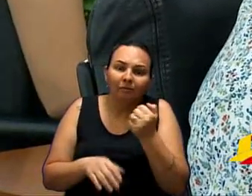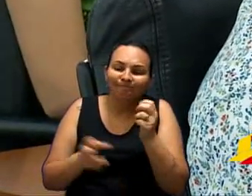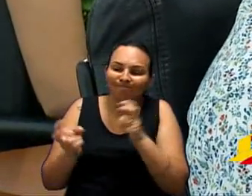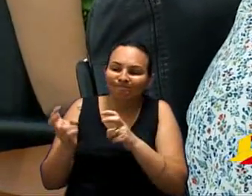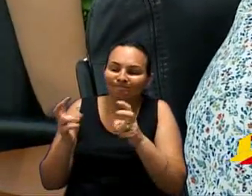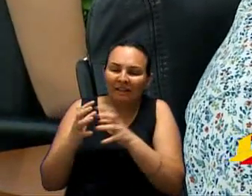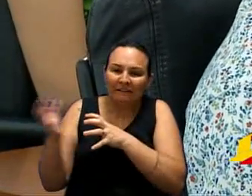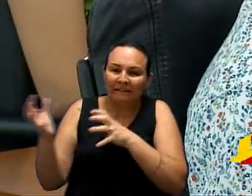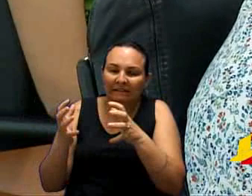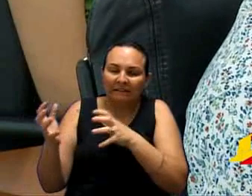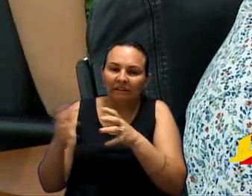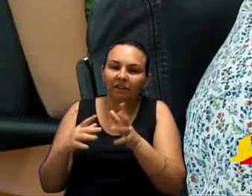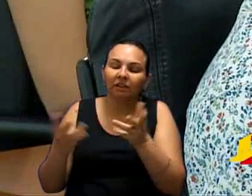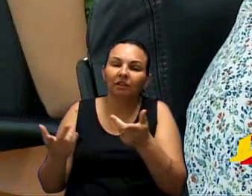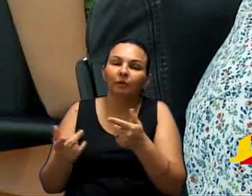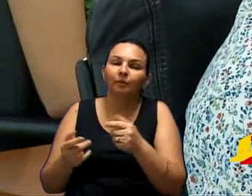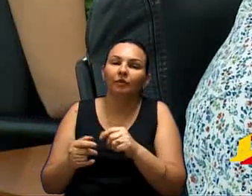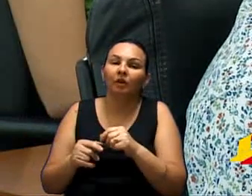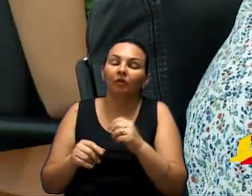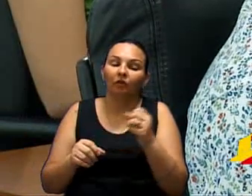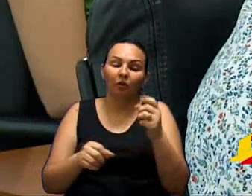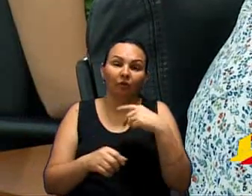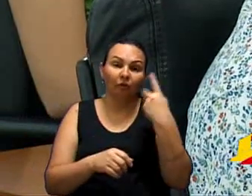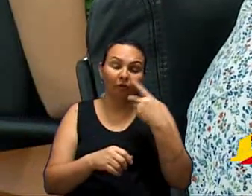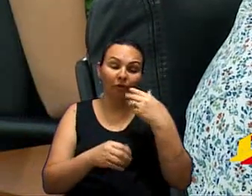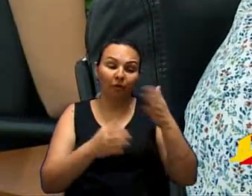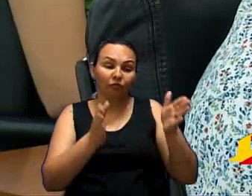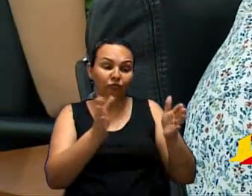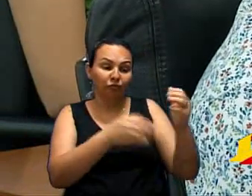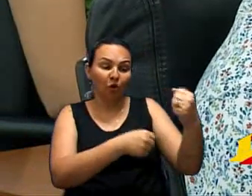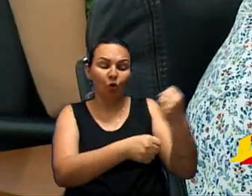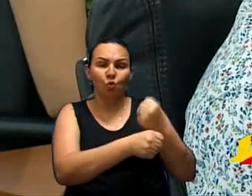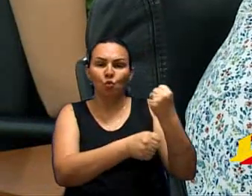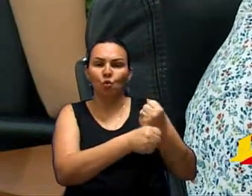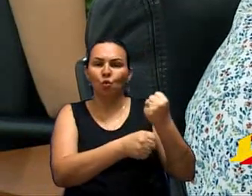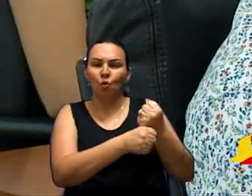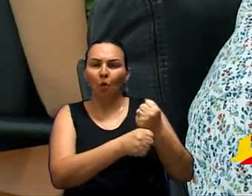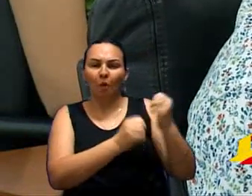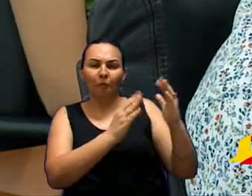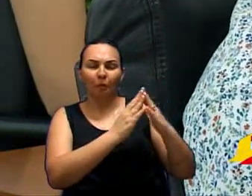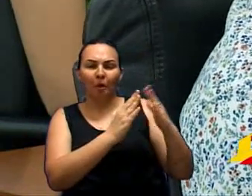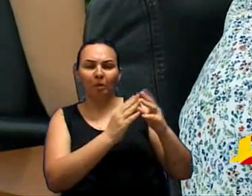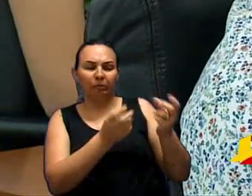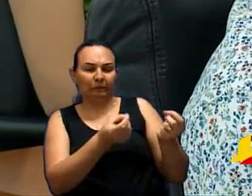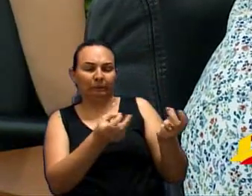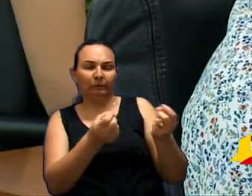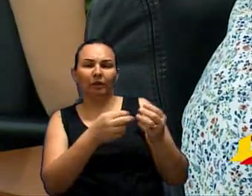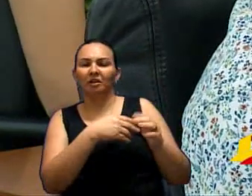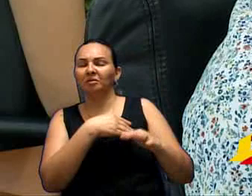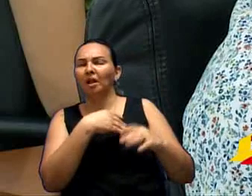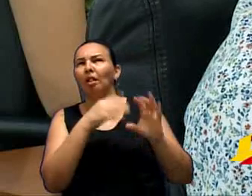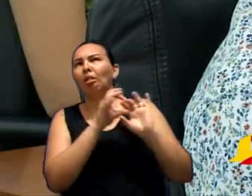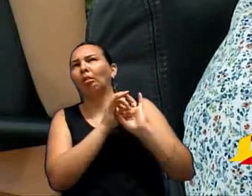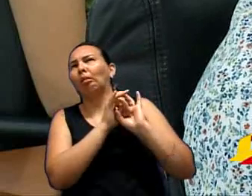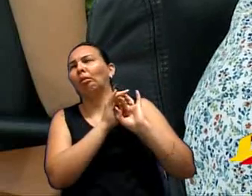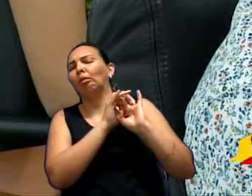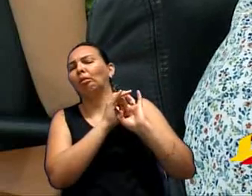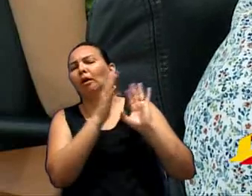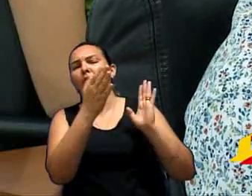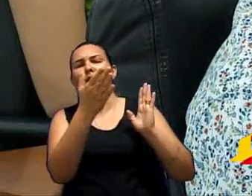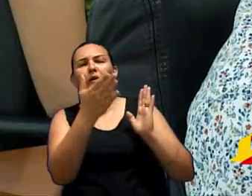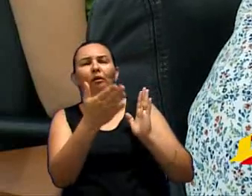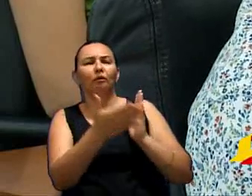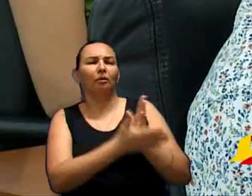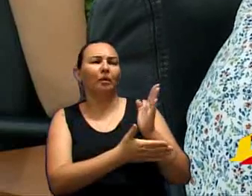eu falei que as construtoras mercado imobiliário de sorocaba deita e rola dentre hall falando das